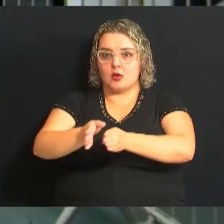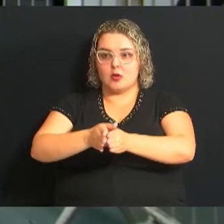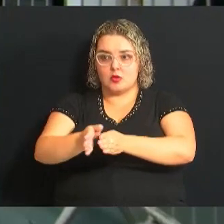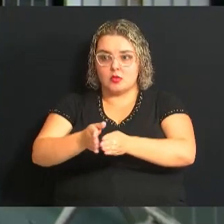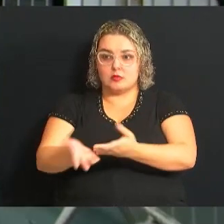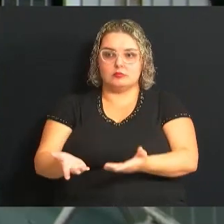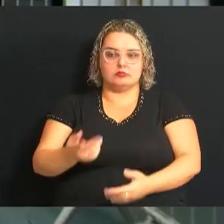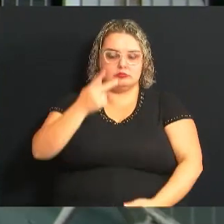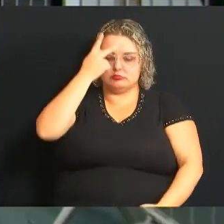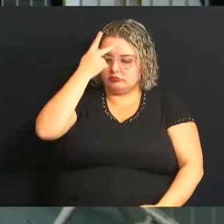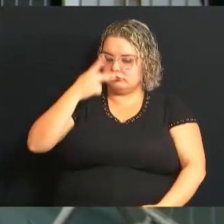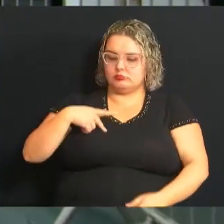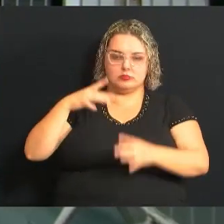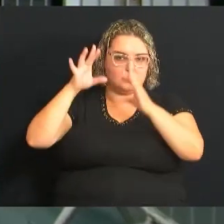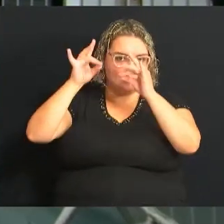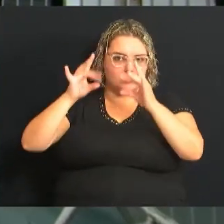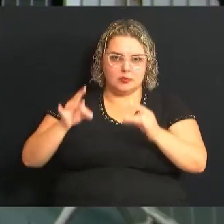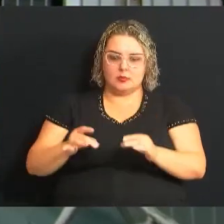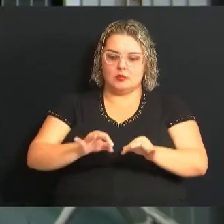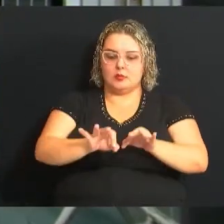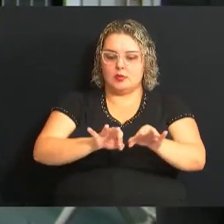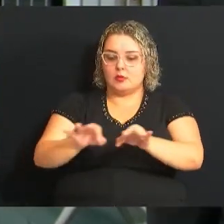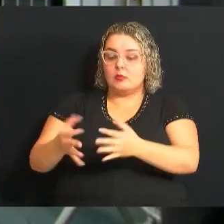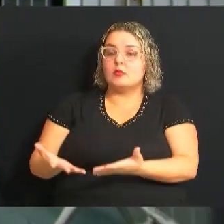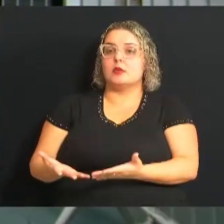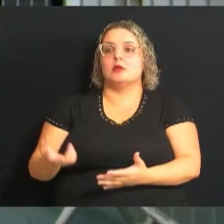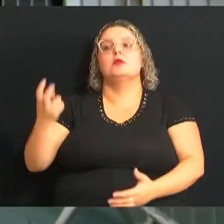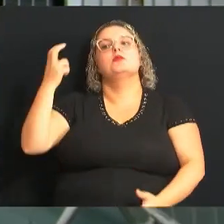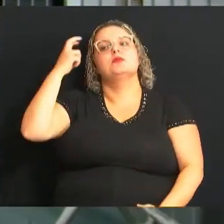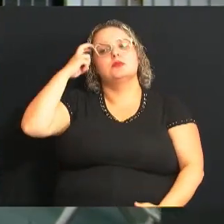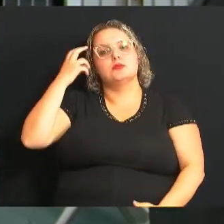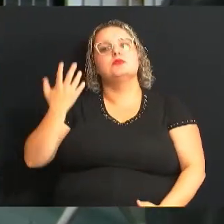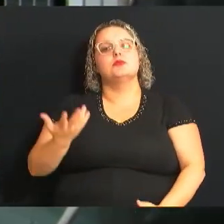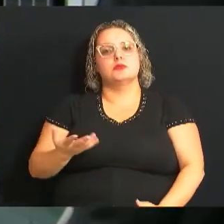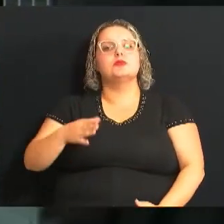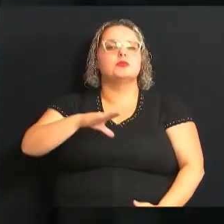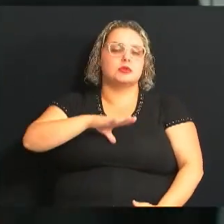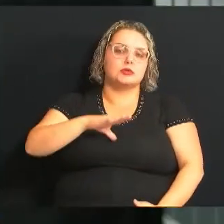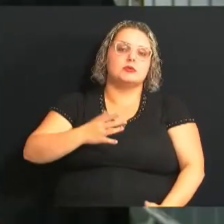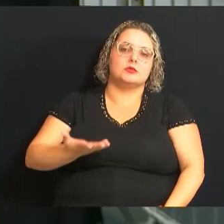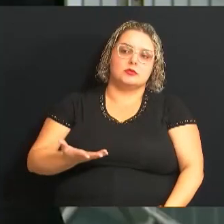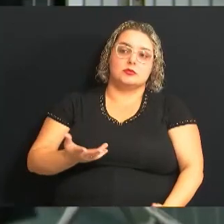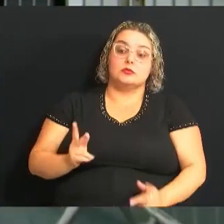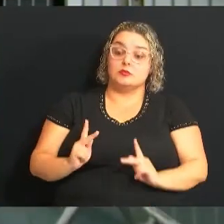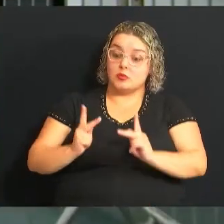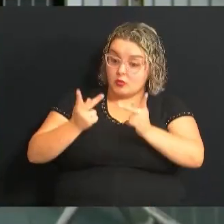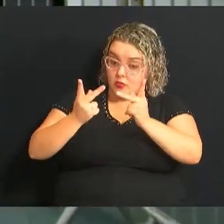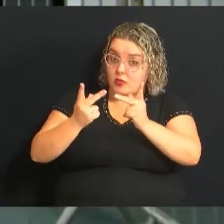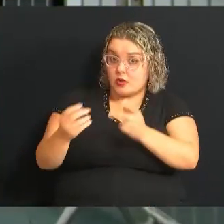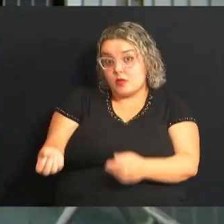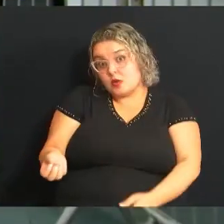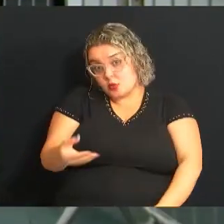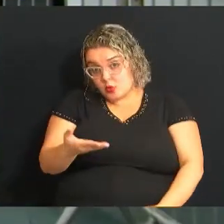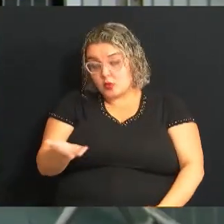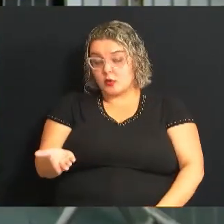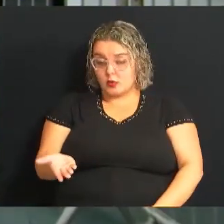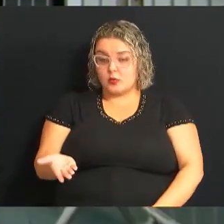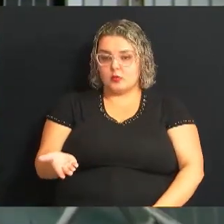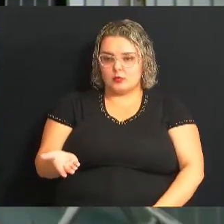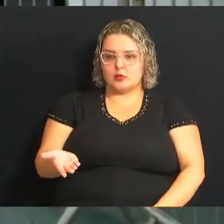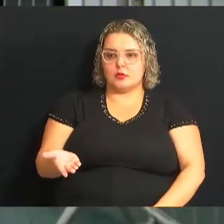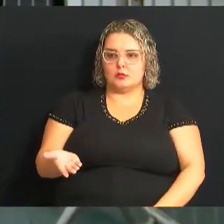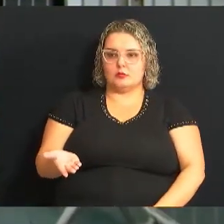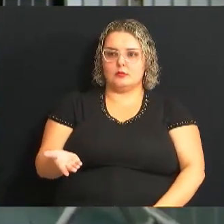própria definição de um plano municipal de cultura. Havia sido uma conquista muito recente, né,